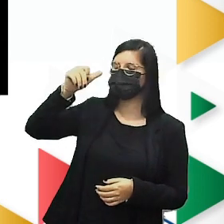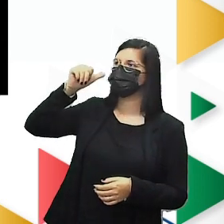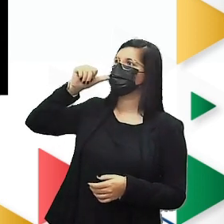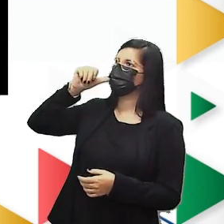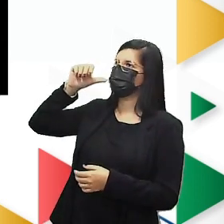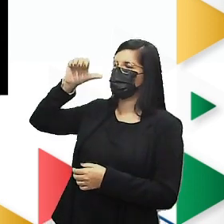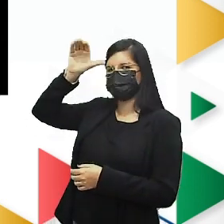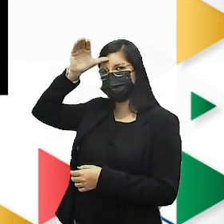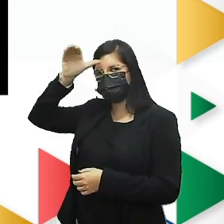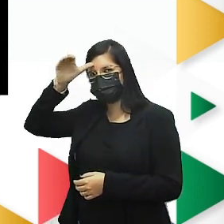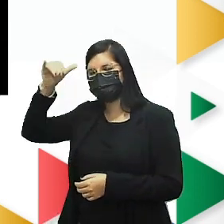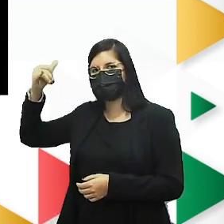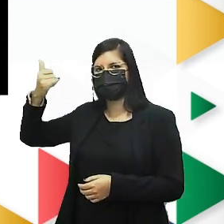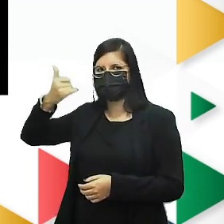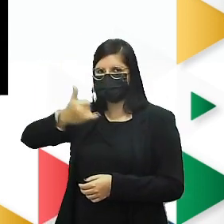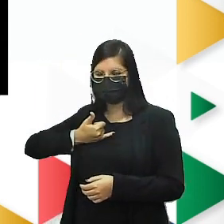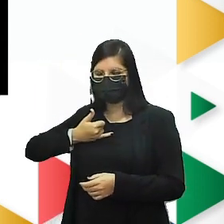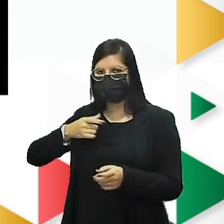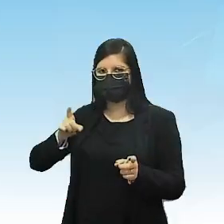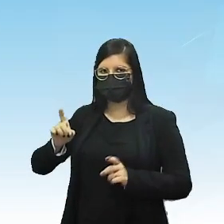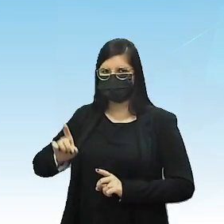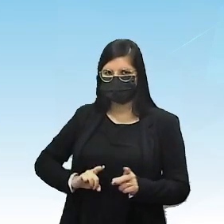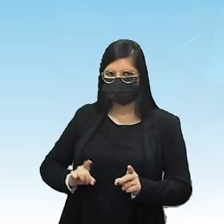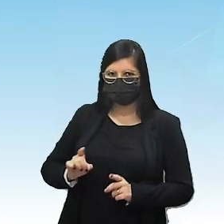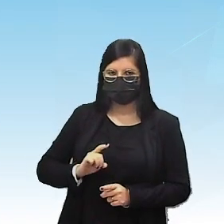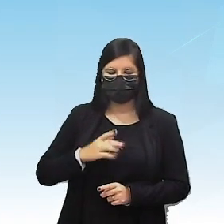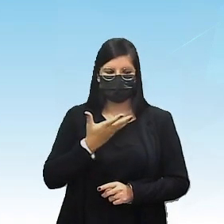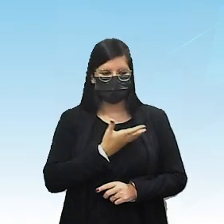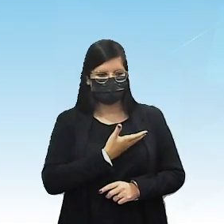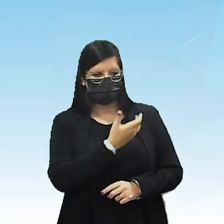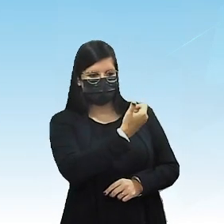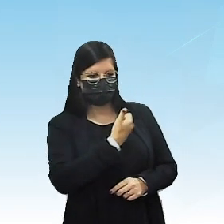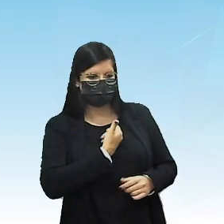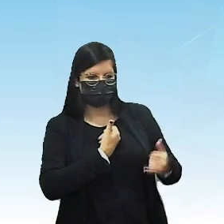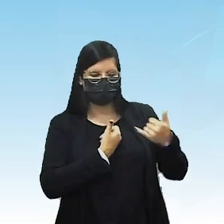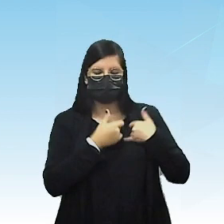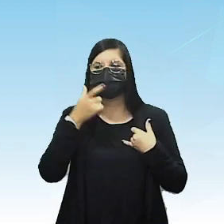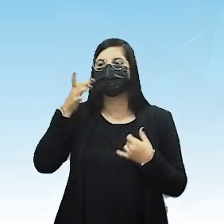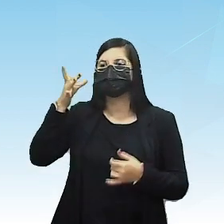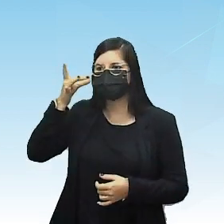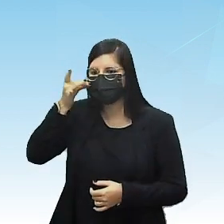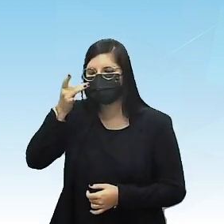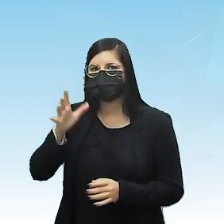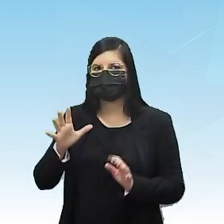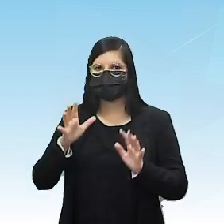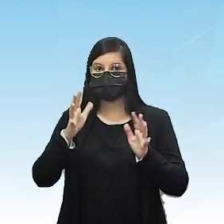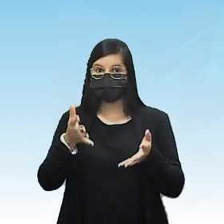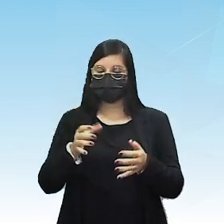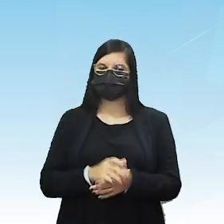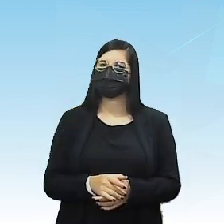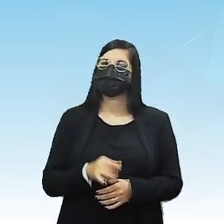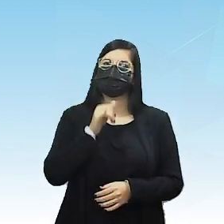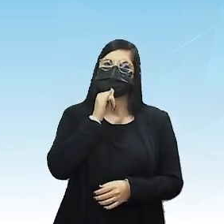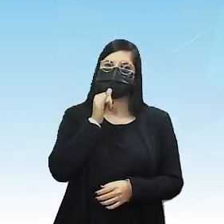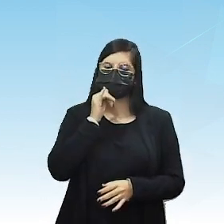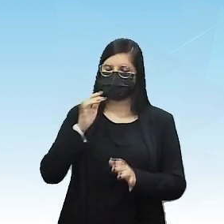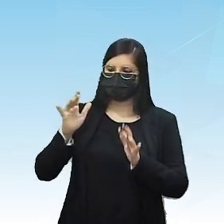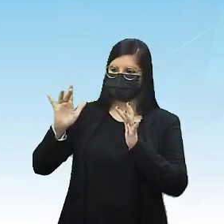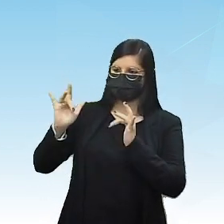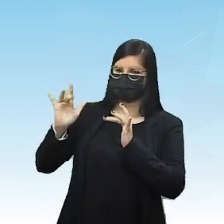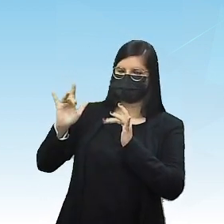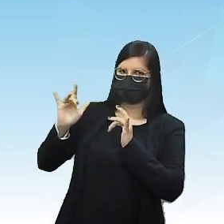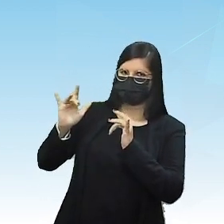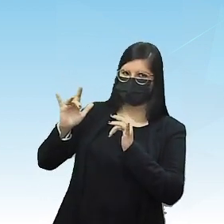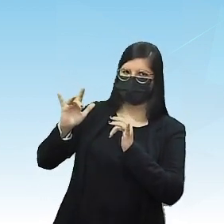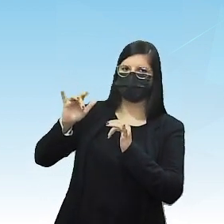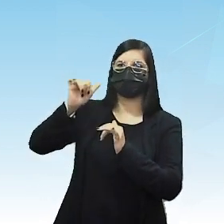né? Ou então o primo de uma amiga minha, né? Enfim, que viu, né? Por exemplo, o namorado da minha enteada